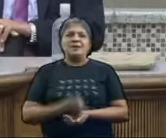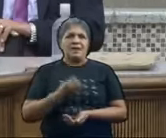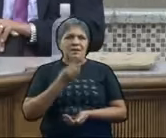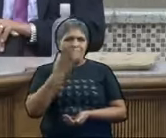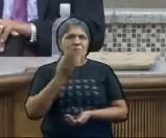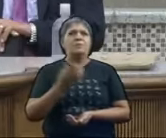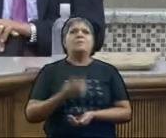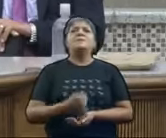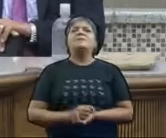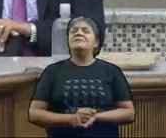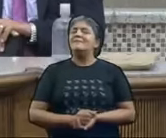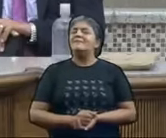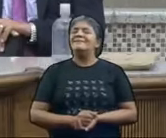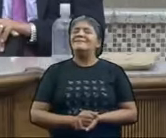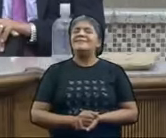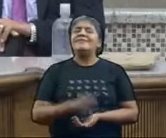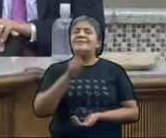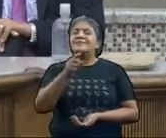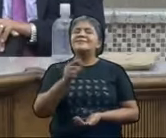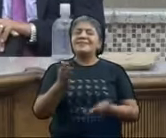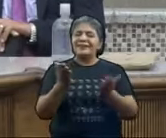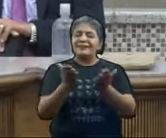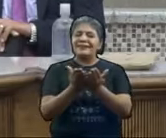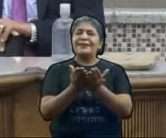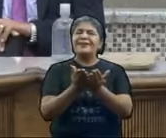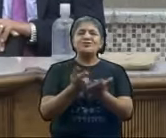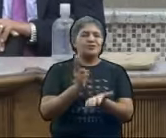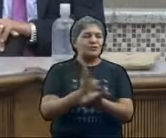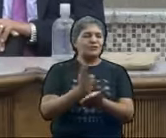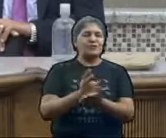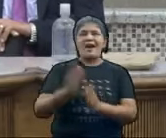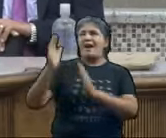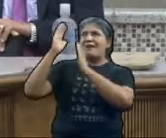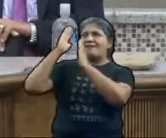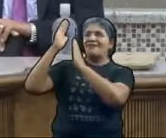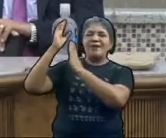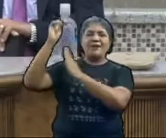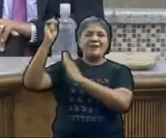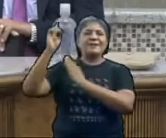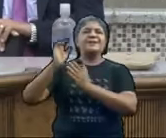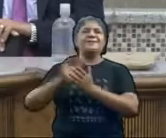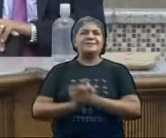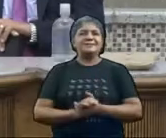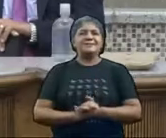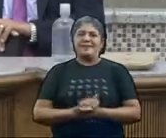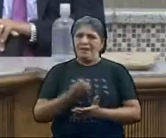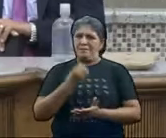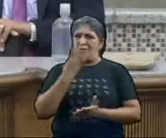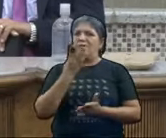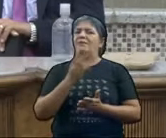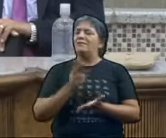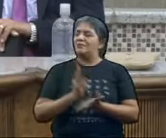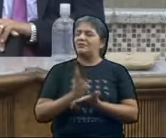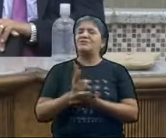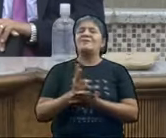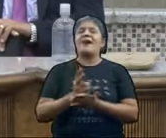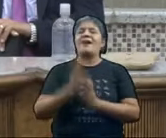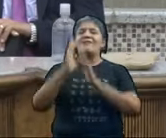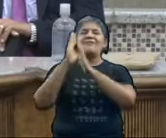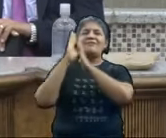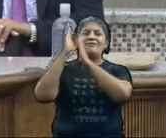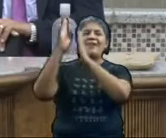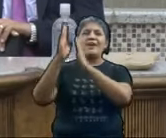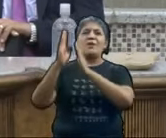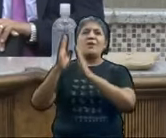ser crente. Vale a pena continuar fiel ao Senhor. Vale a pena continuar fiel ao Senhor.